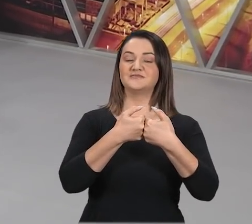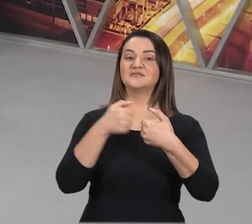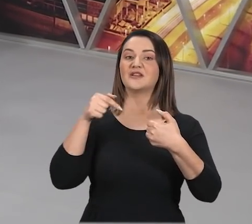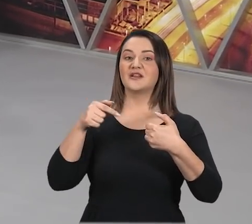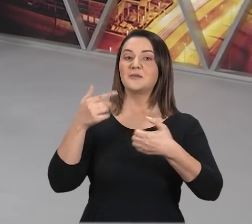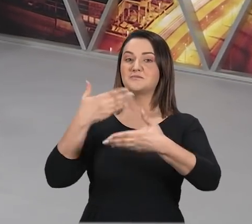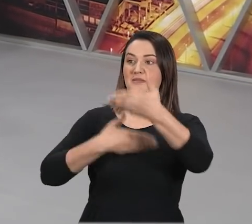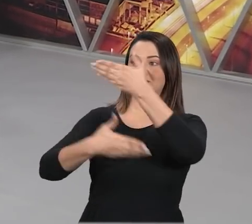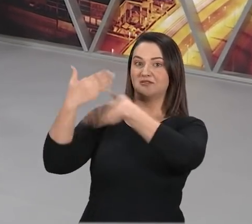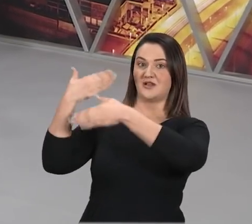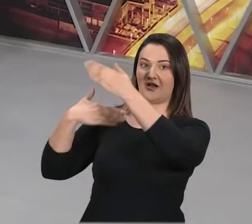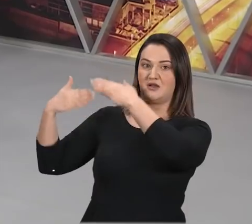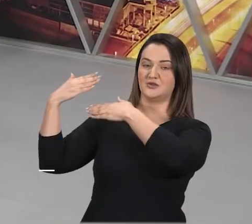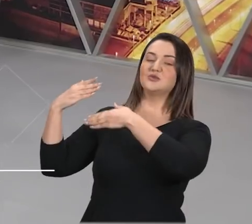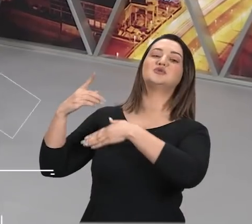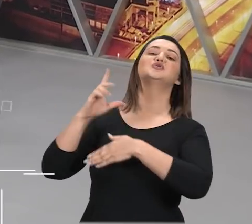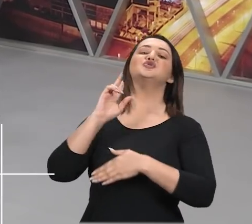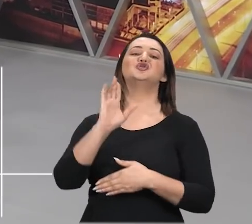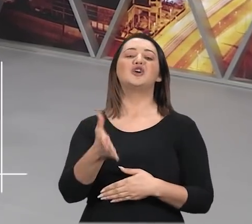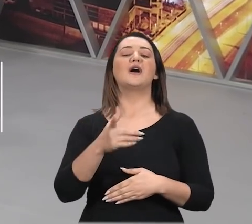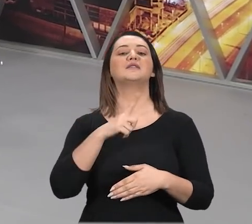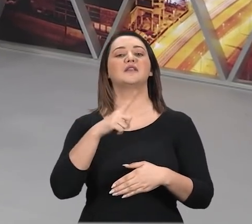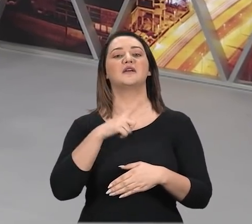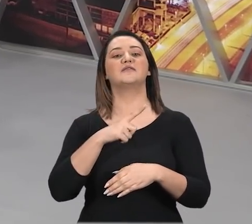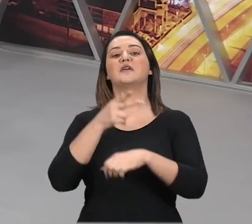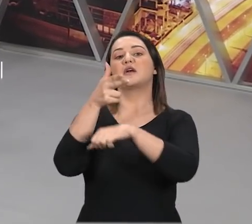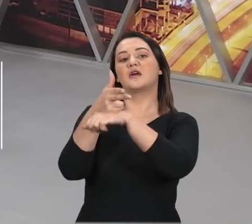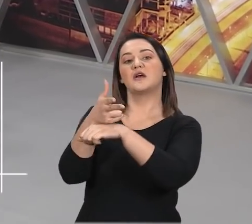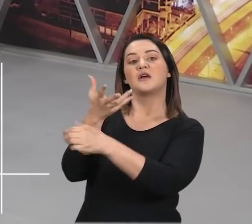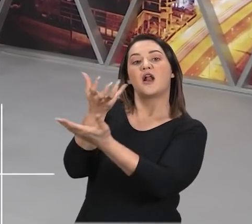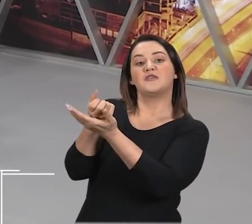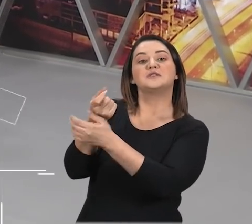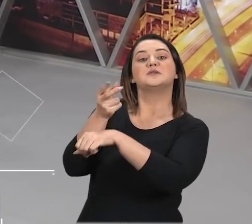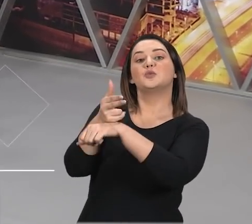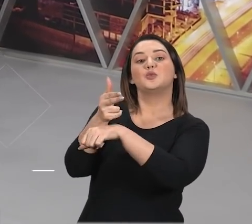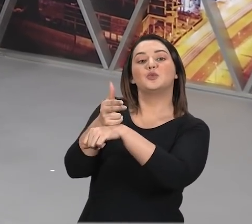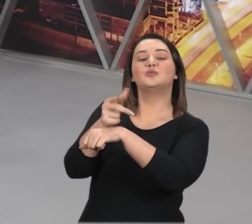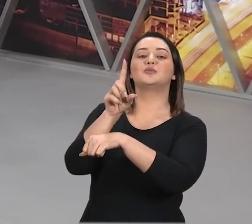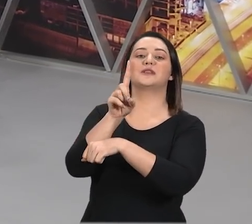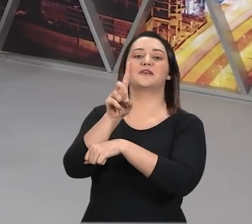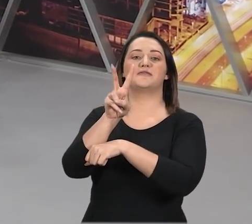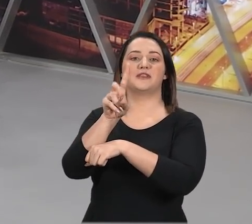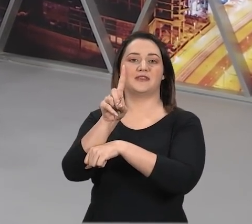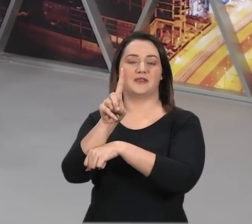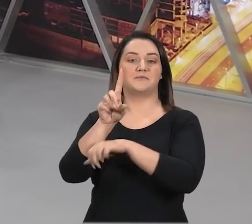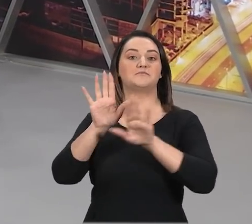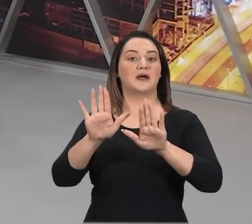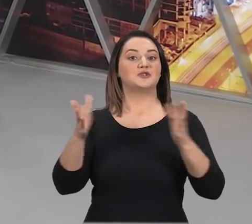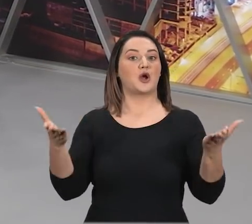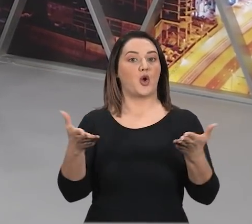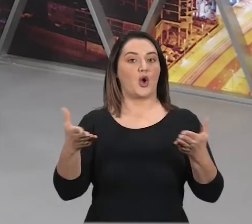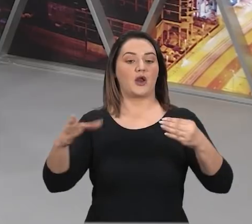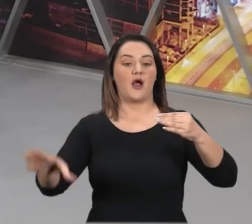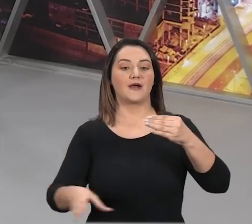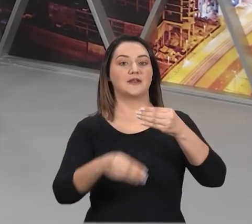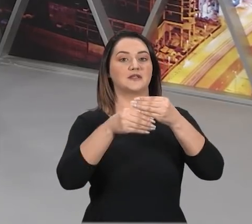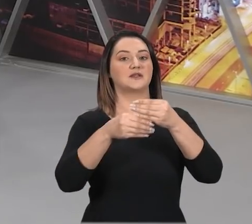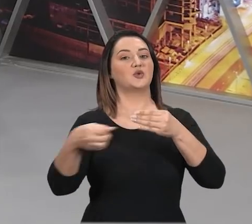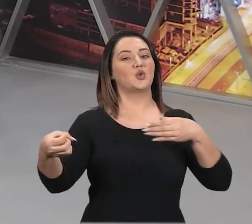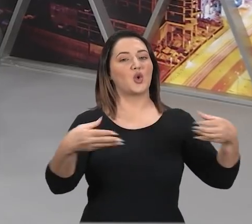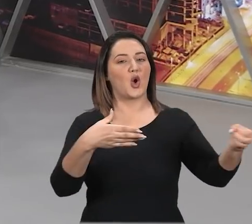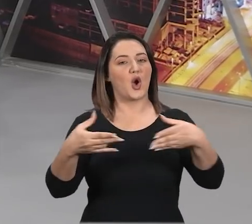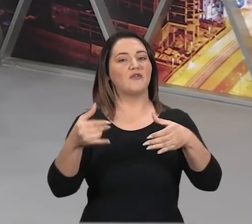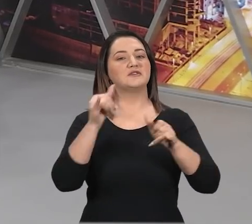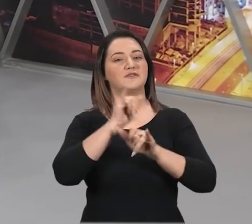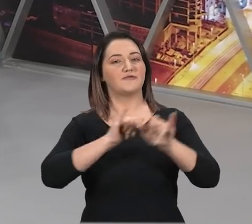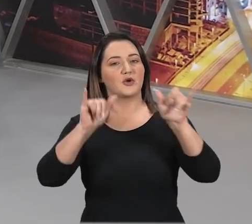série, no passado, nós gravamos um DVD com essa série, só que agora a gente está fazendo algo, acrescentando